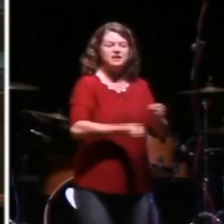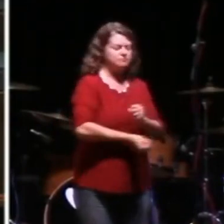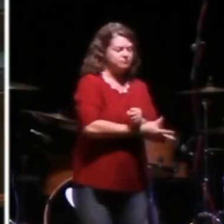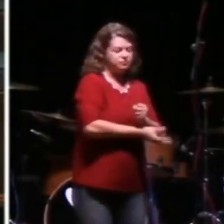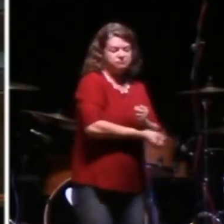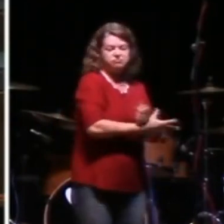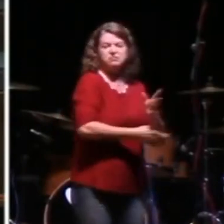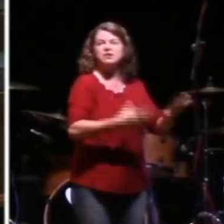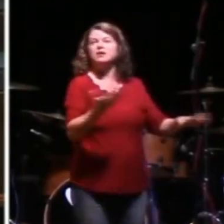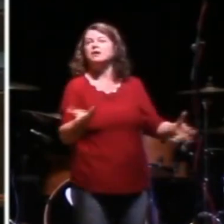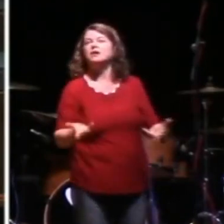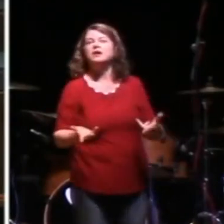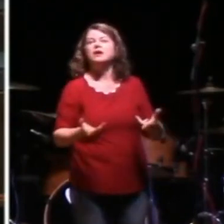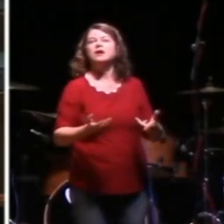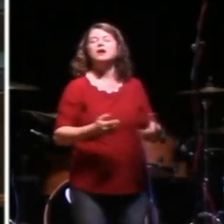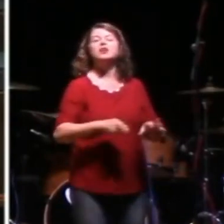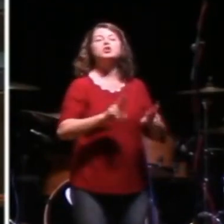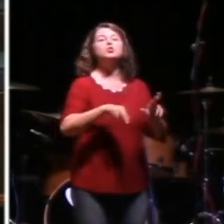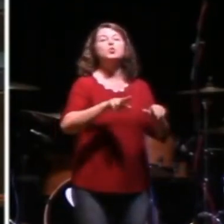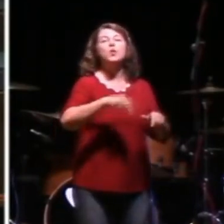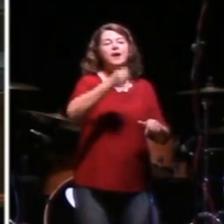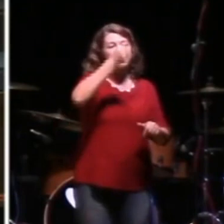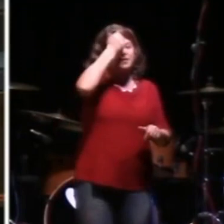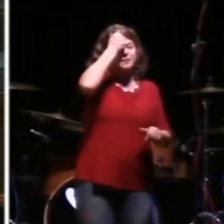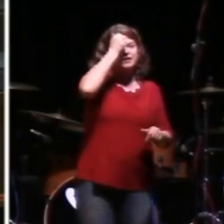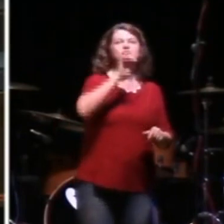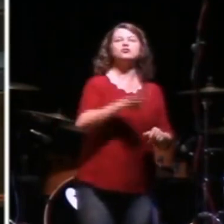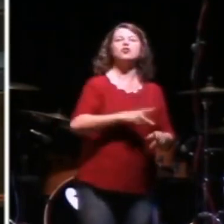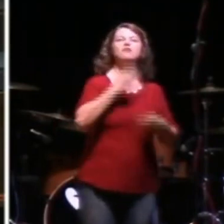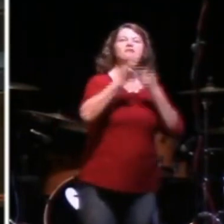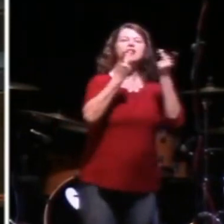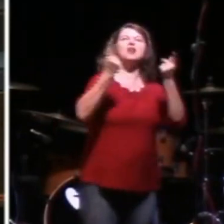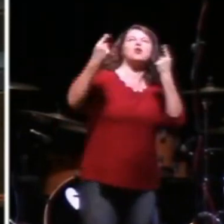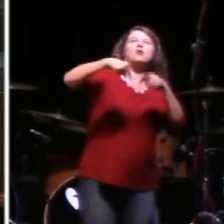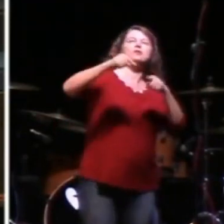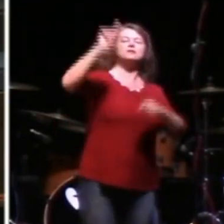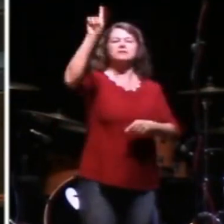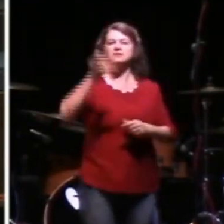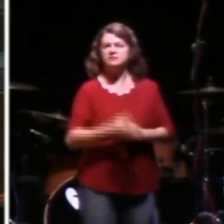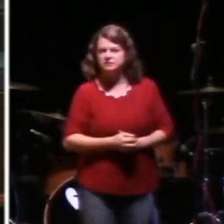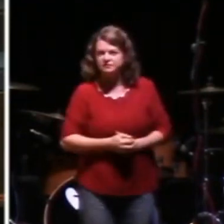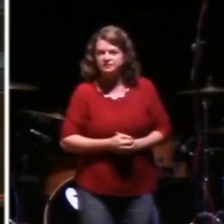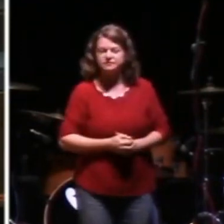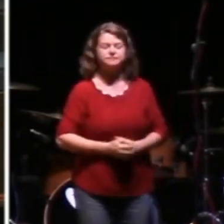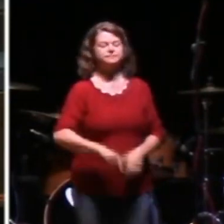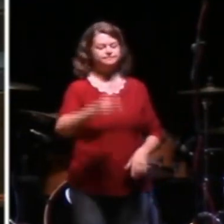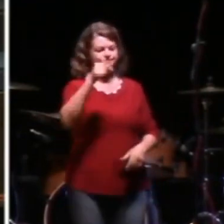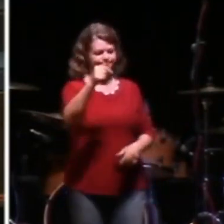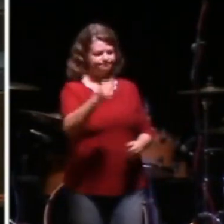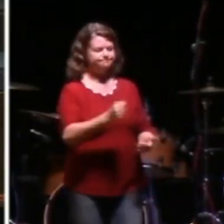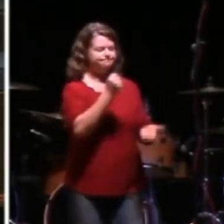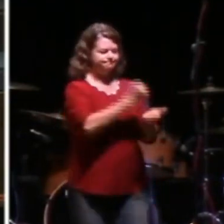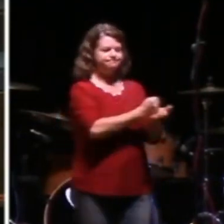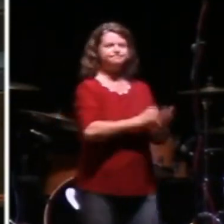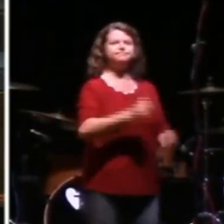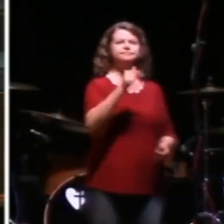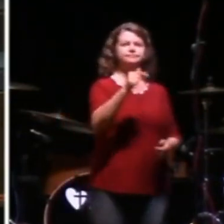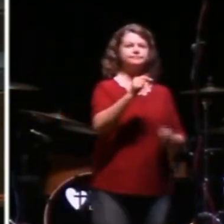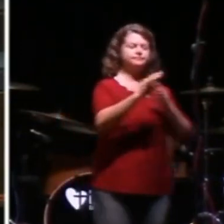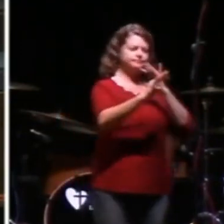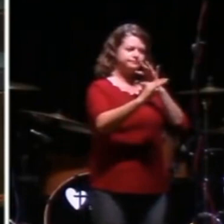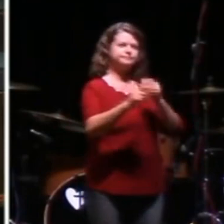vai amar o senhor os sete selos sete trombetas sete taças